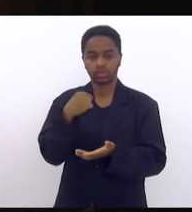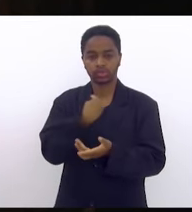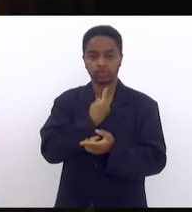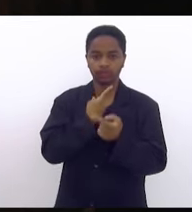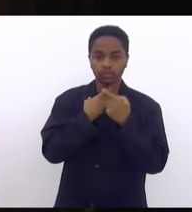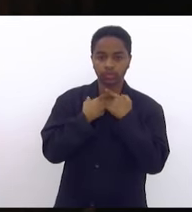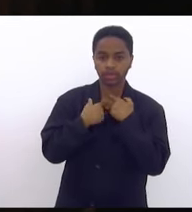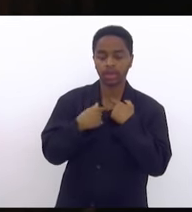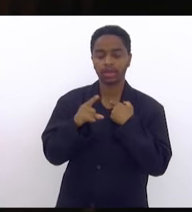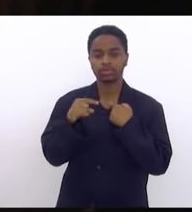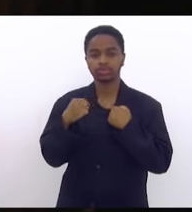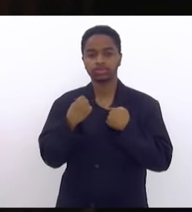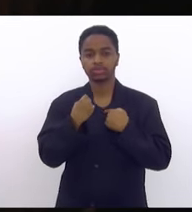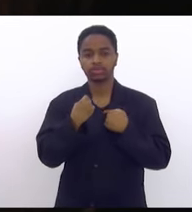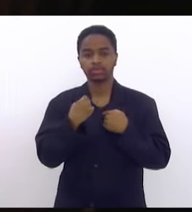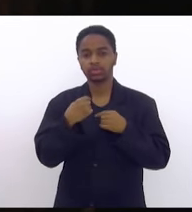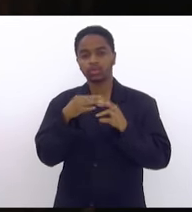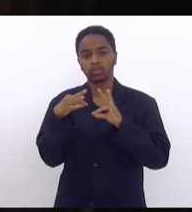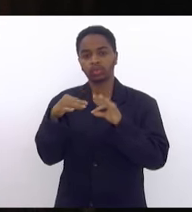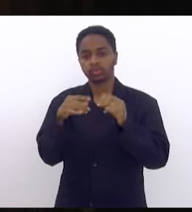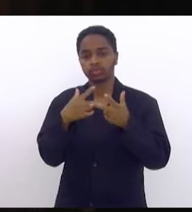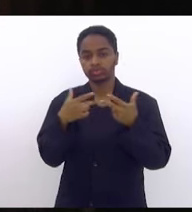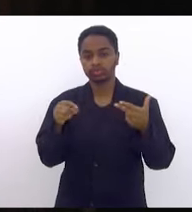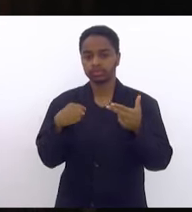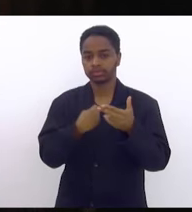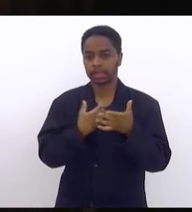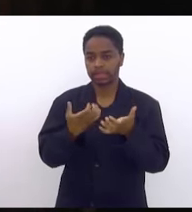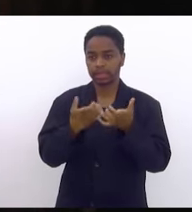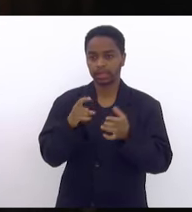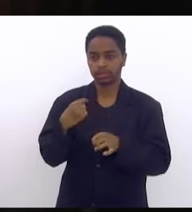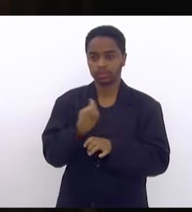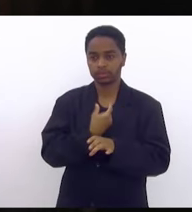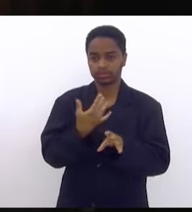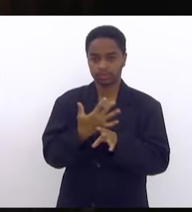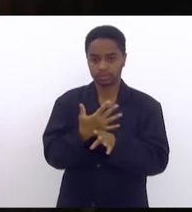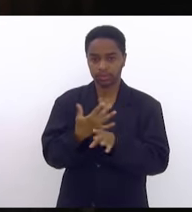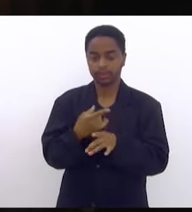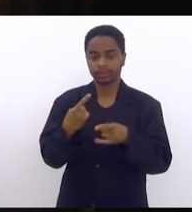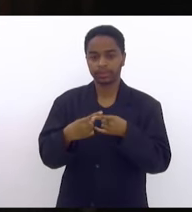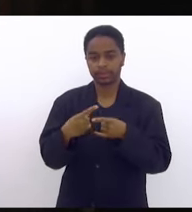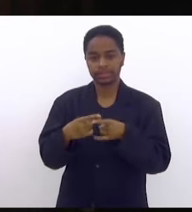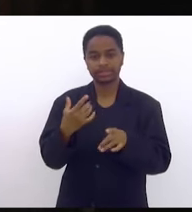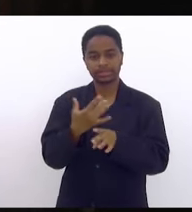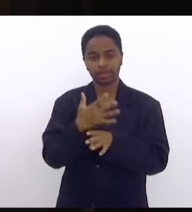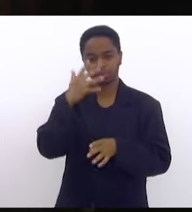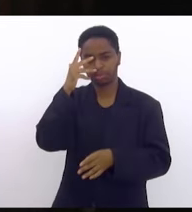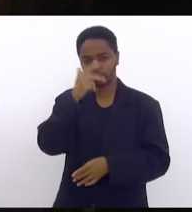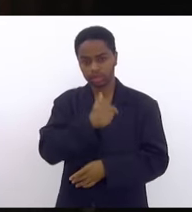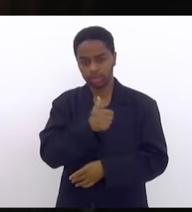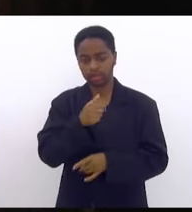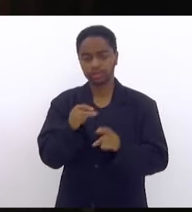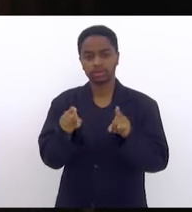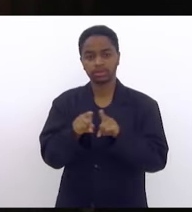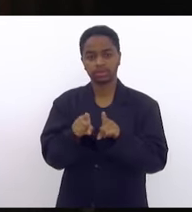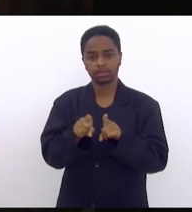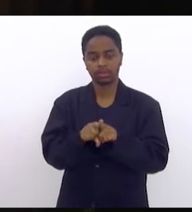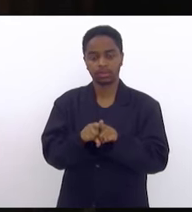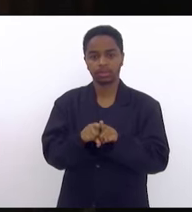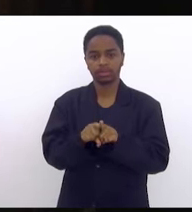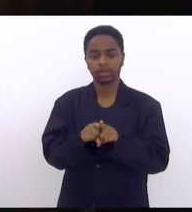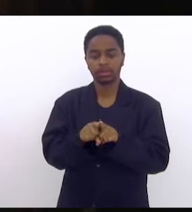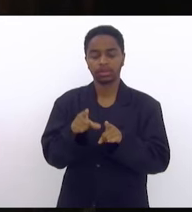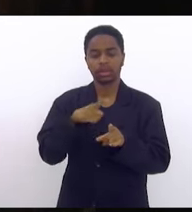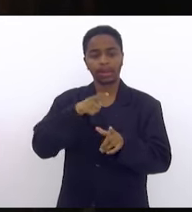as nossas determinação daquilo que a gente quer para o nosso município de Mangaratiba, que é uma cidade muito bonita, composta